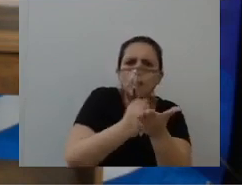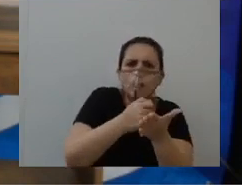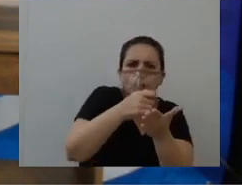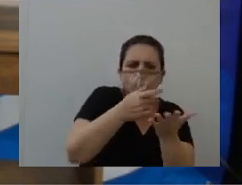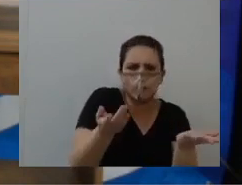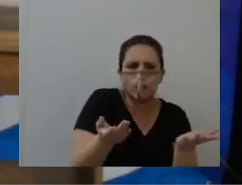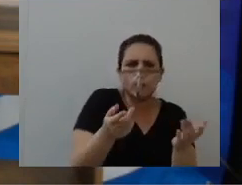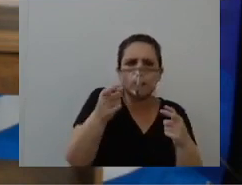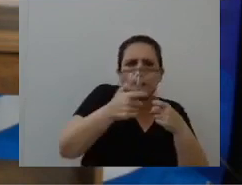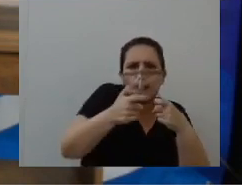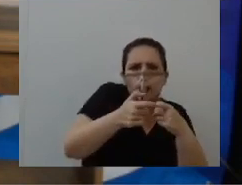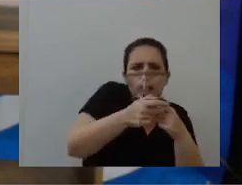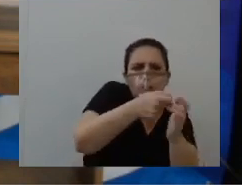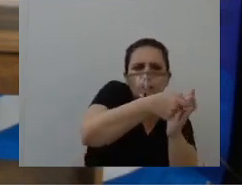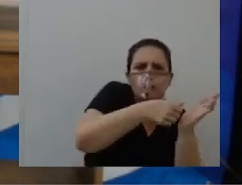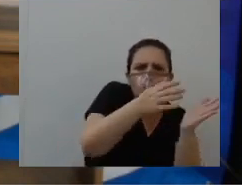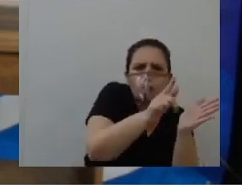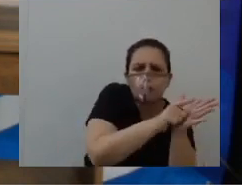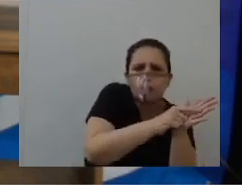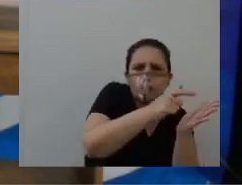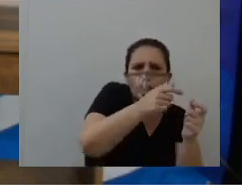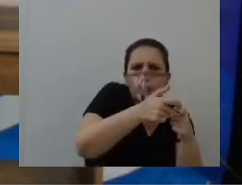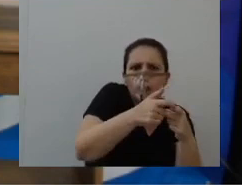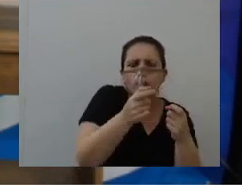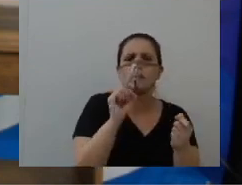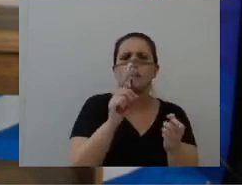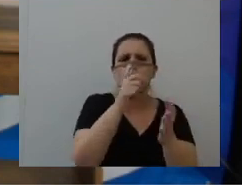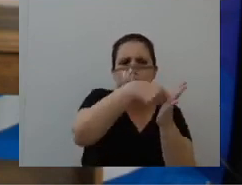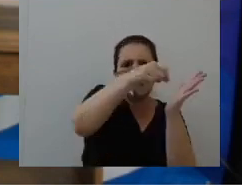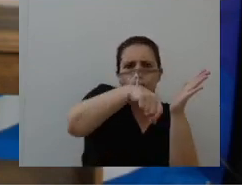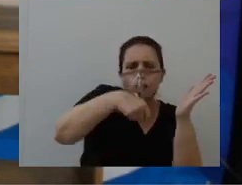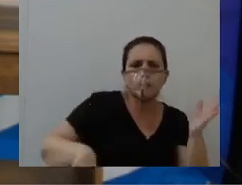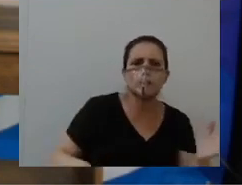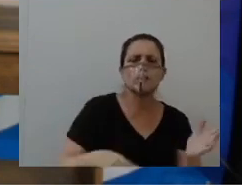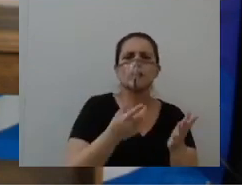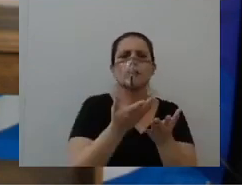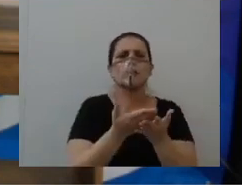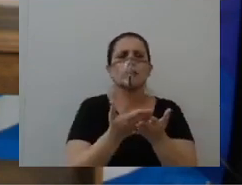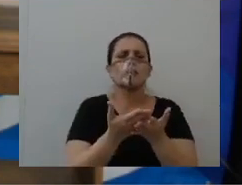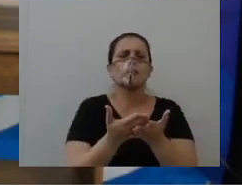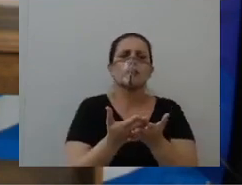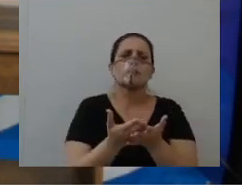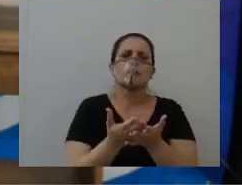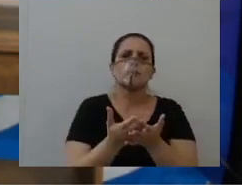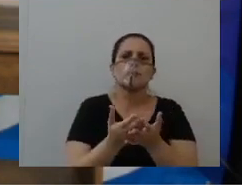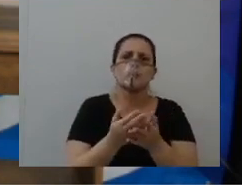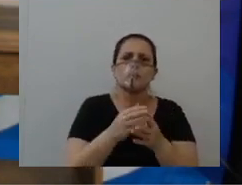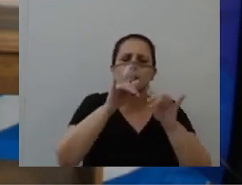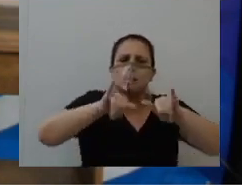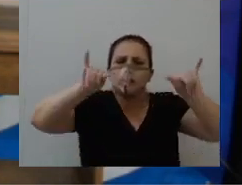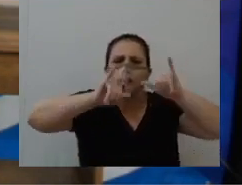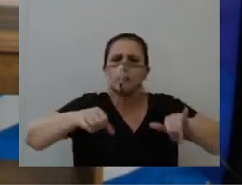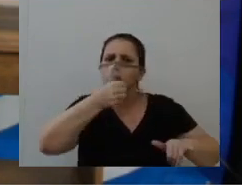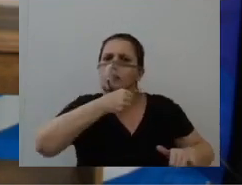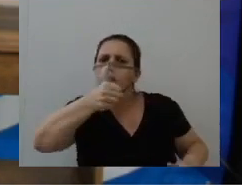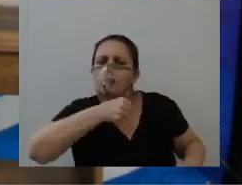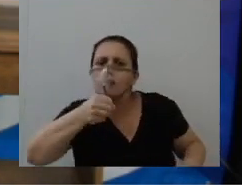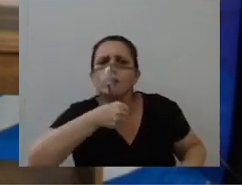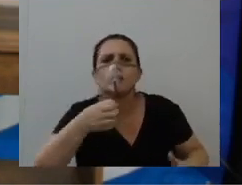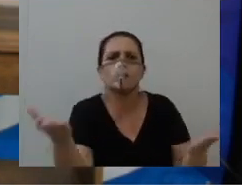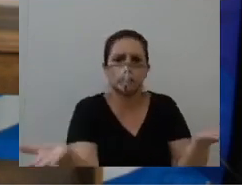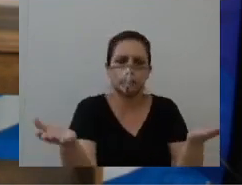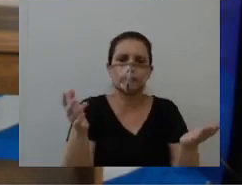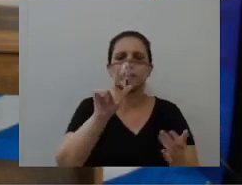é o propósito de um abaixo-assinado, como eu dei o exemplo? Qual é o propósito de uma notícia, de uma reportagem? Então, o